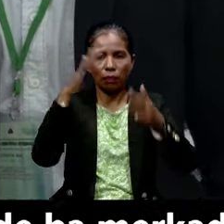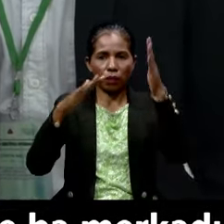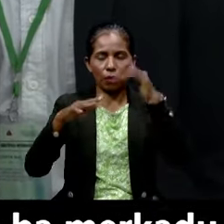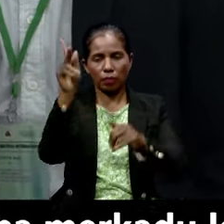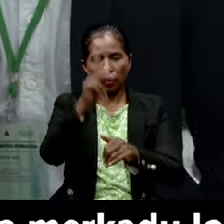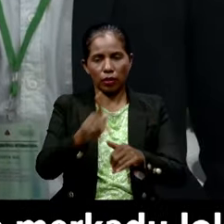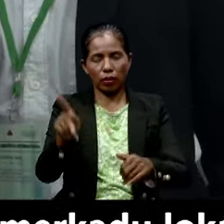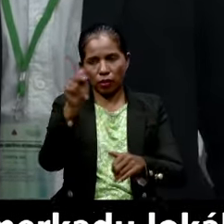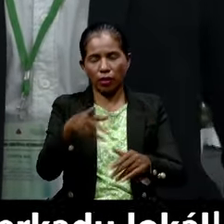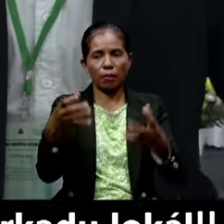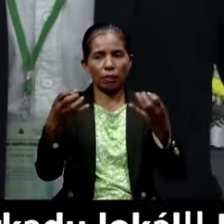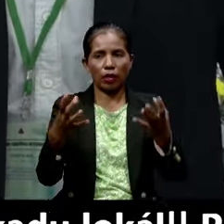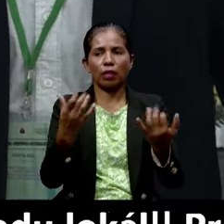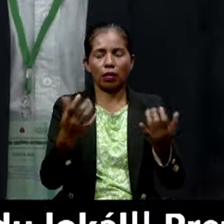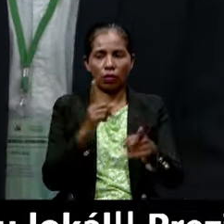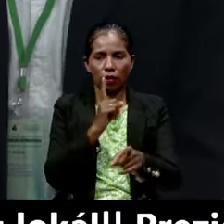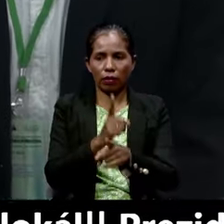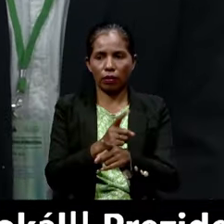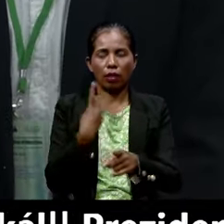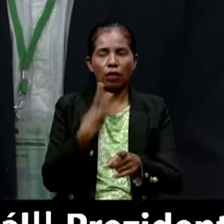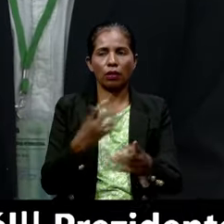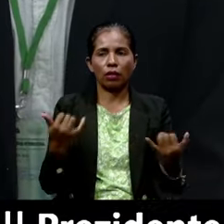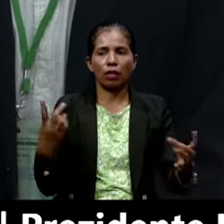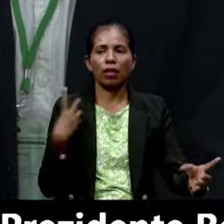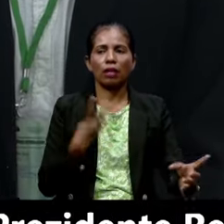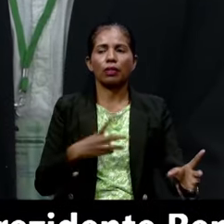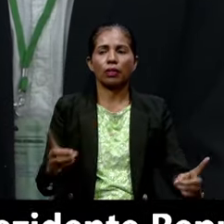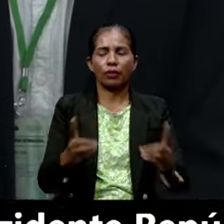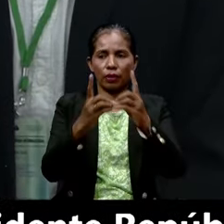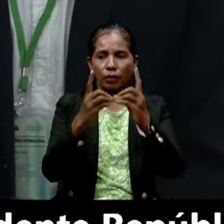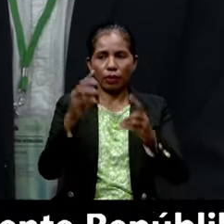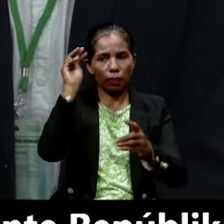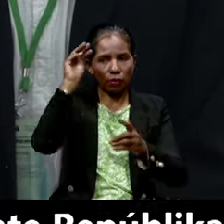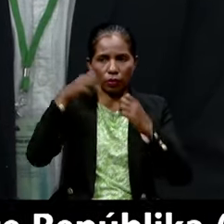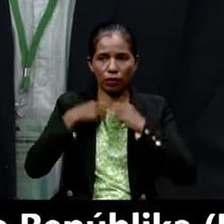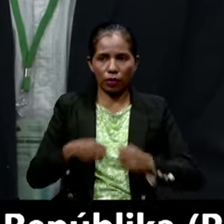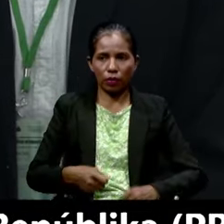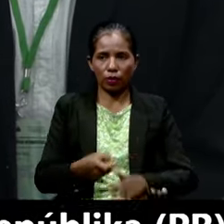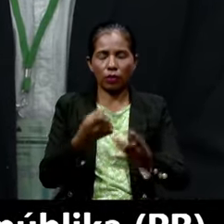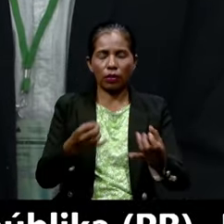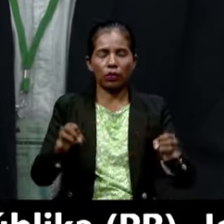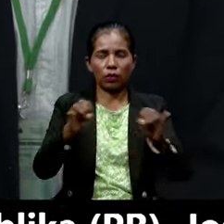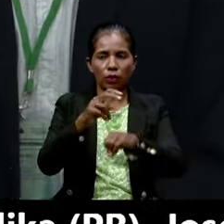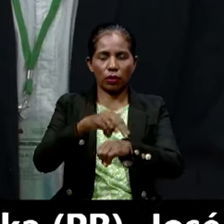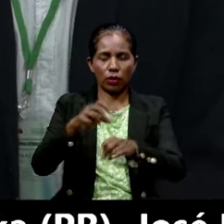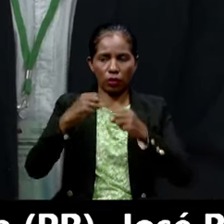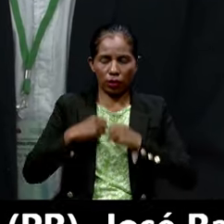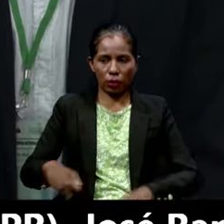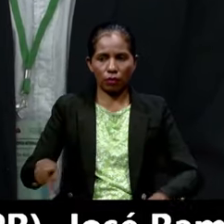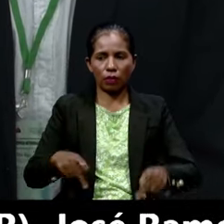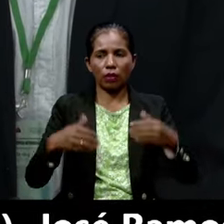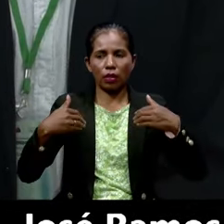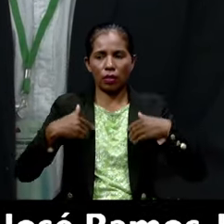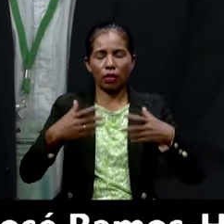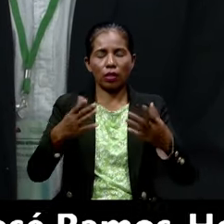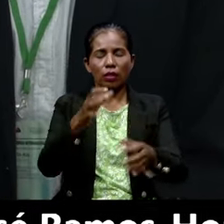ne barak los. Agora da DAUC não bem aqui tem frente. Mas bem, mesmo no Ministério da Saúde, o Instituto Nacional de Saúde Pública, e o comitamento bom,